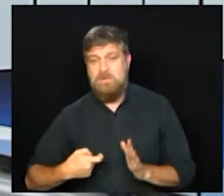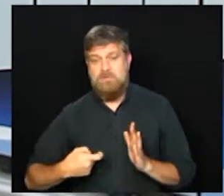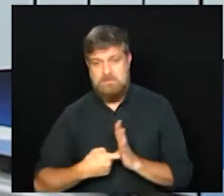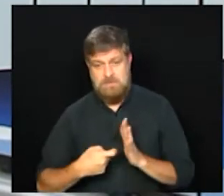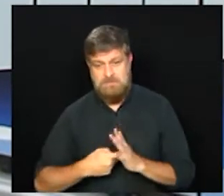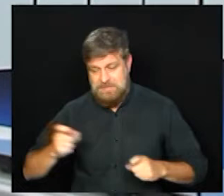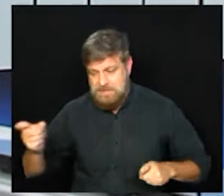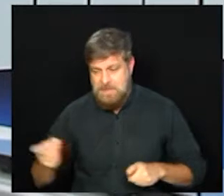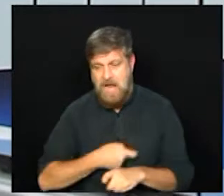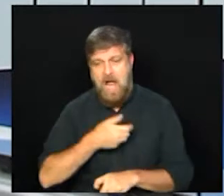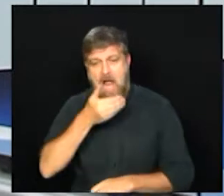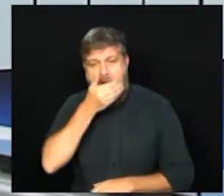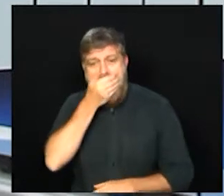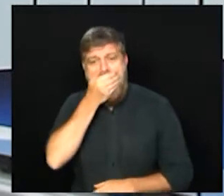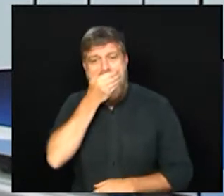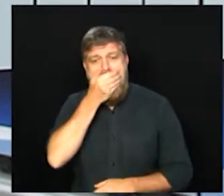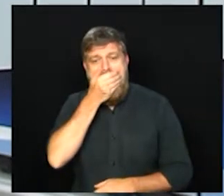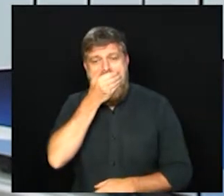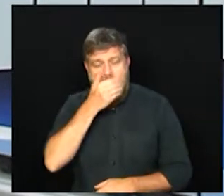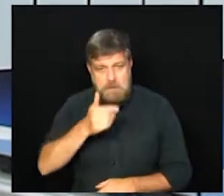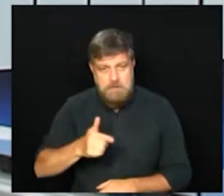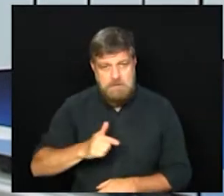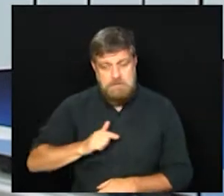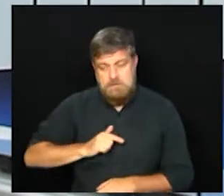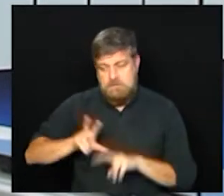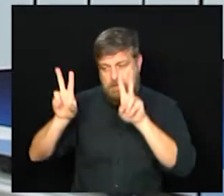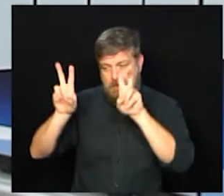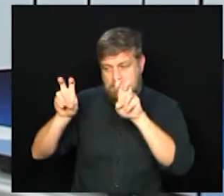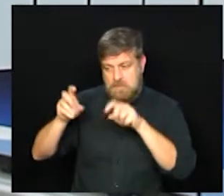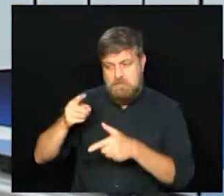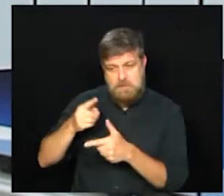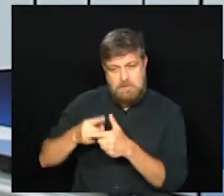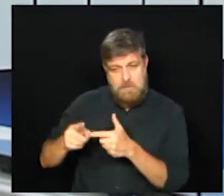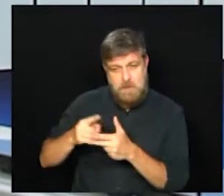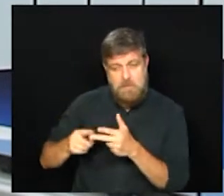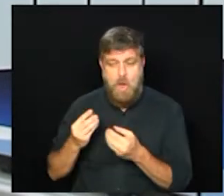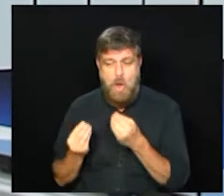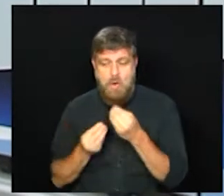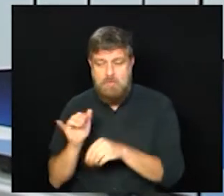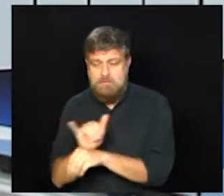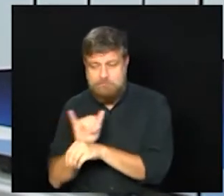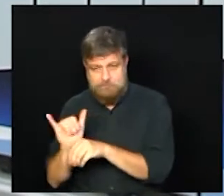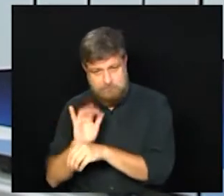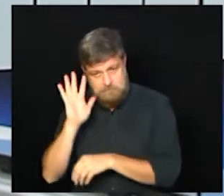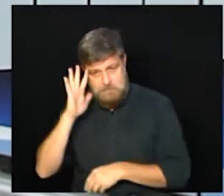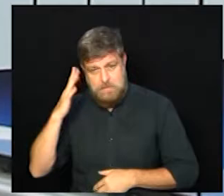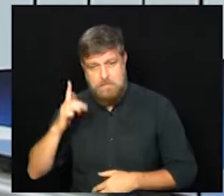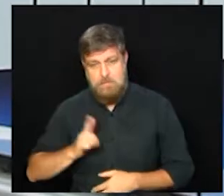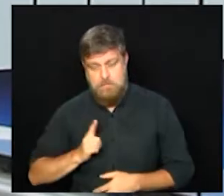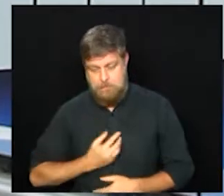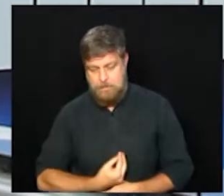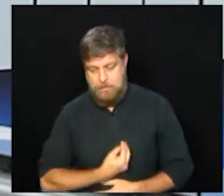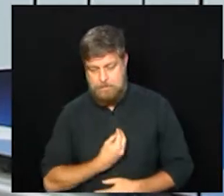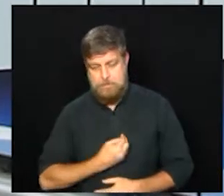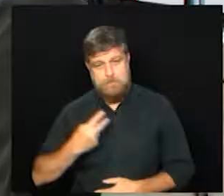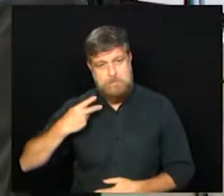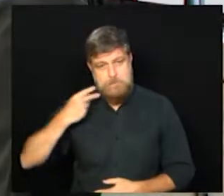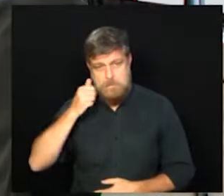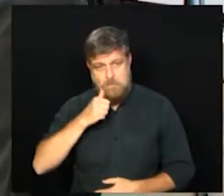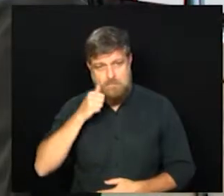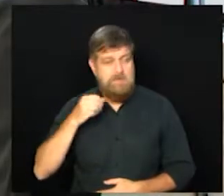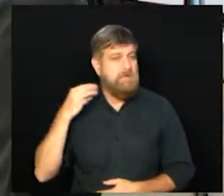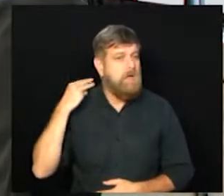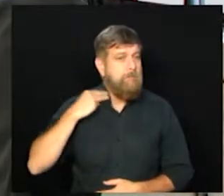estupro. Para abordarmos os problemas e possíveis soluções, recebo aqui no estúdio as vereadoras